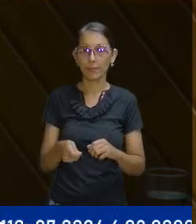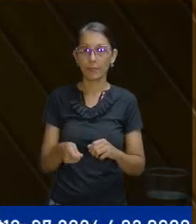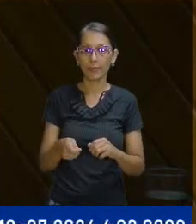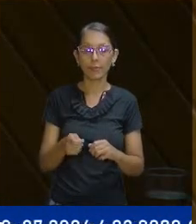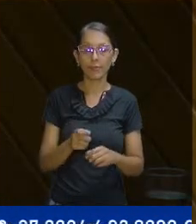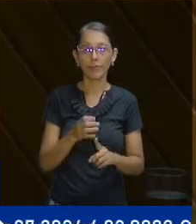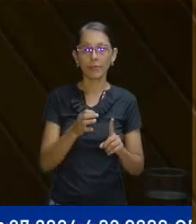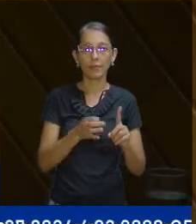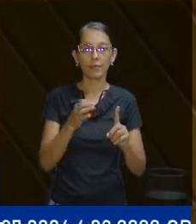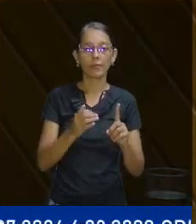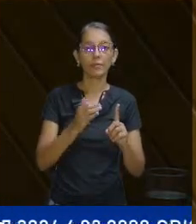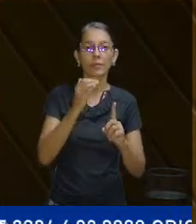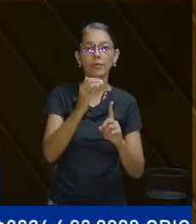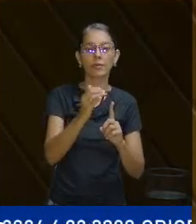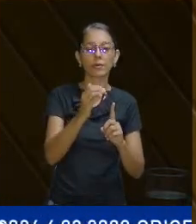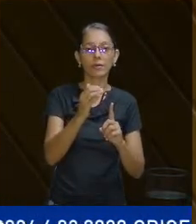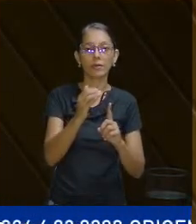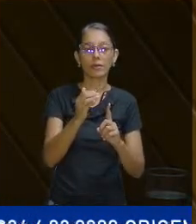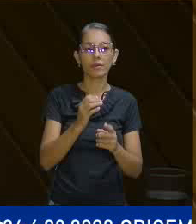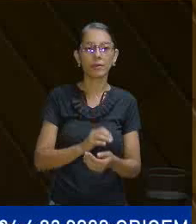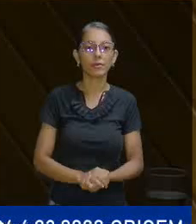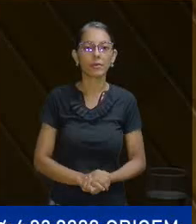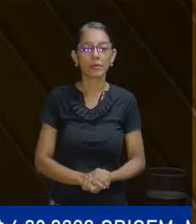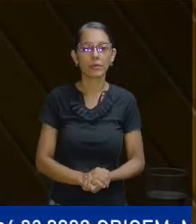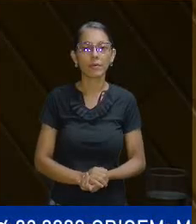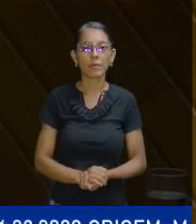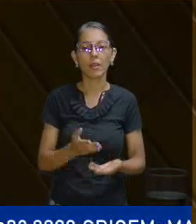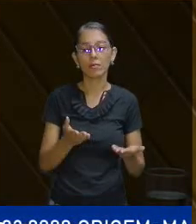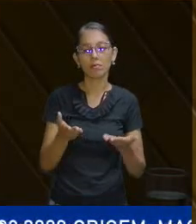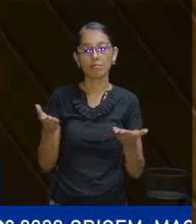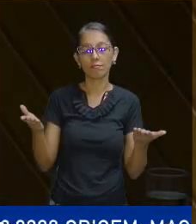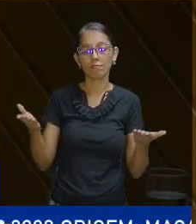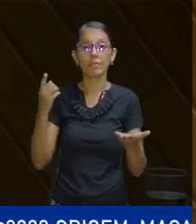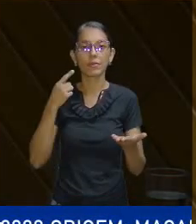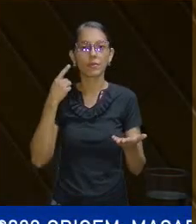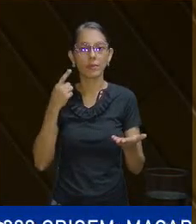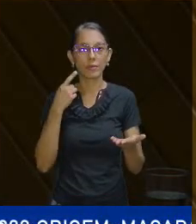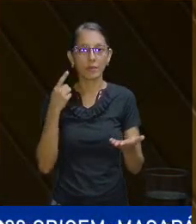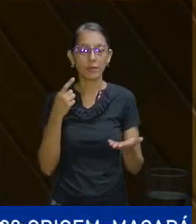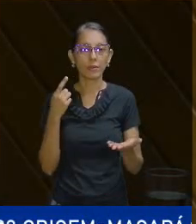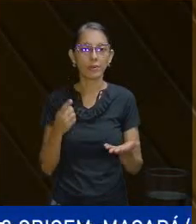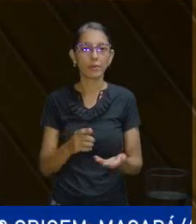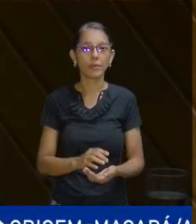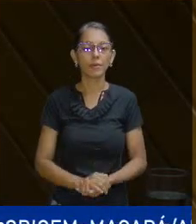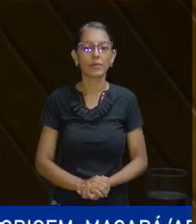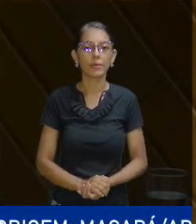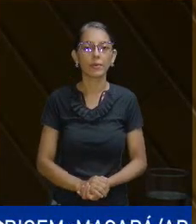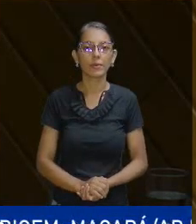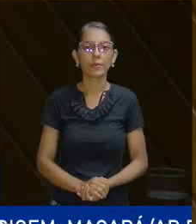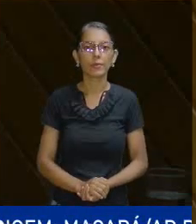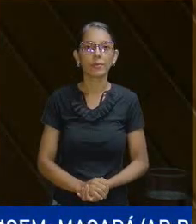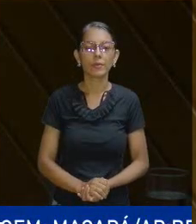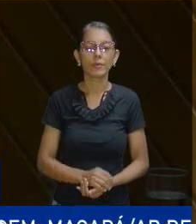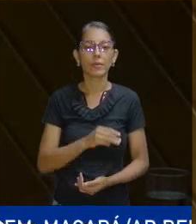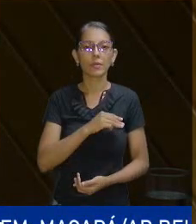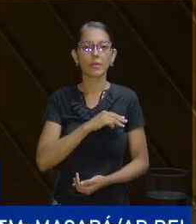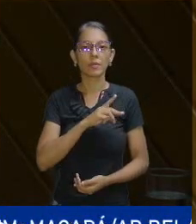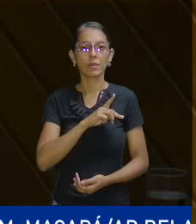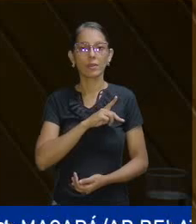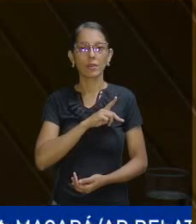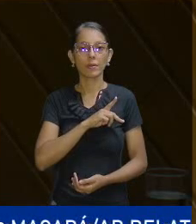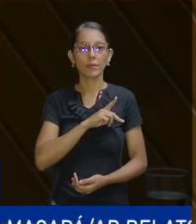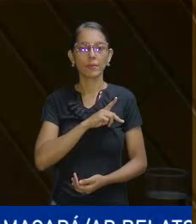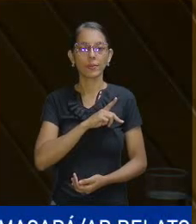juiz Anselmo Gonçalves, ele branco, careca, usa óculos de armação escura, nariz afilado e traz toga preta. O Ministério